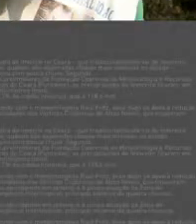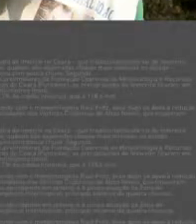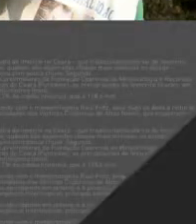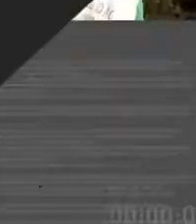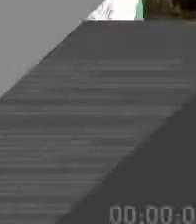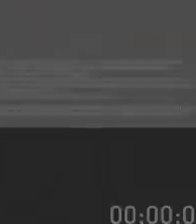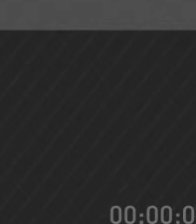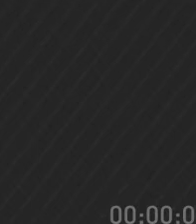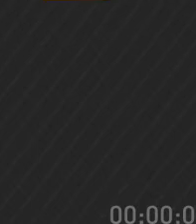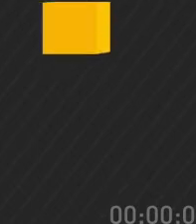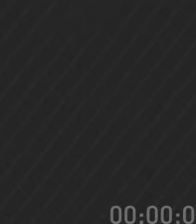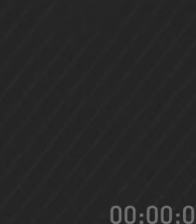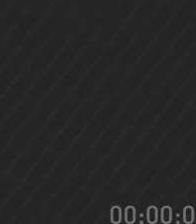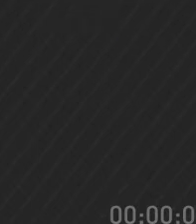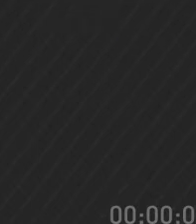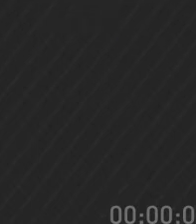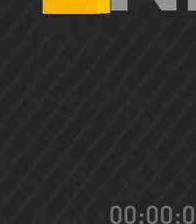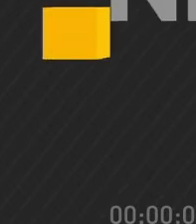ae